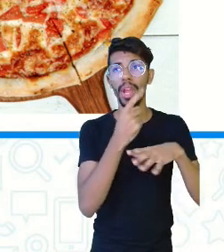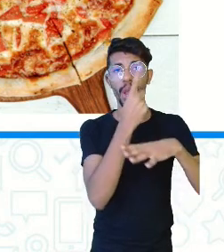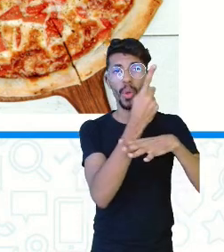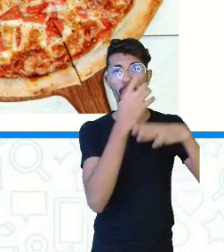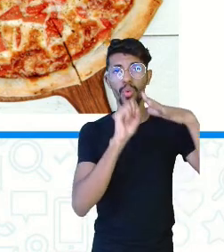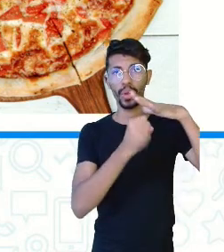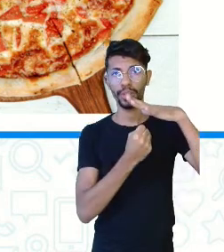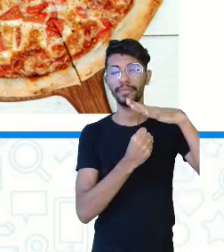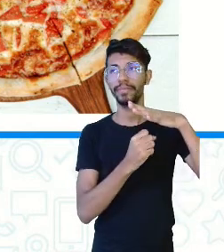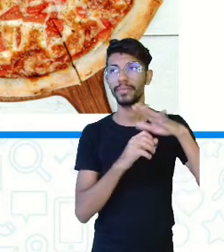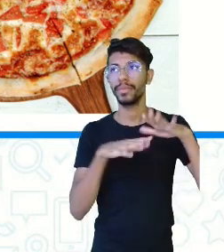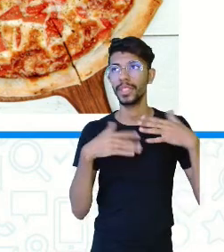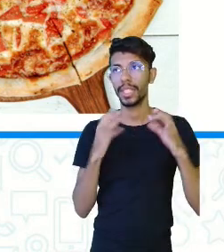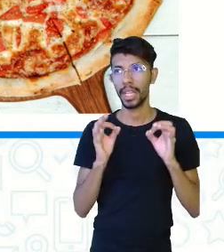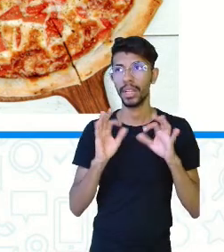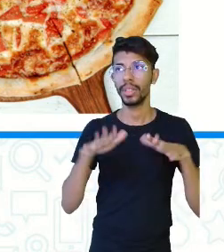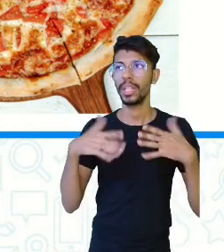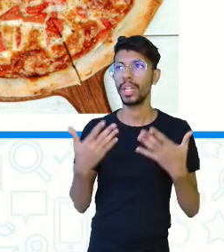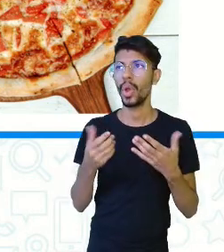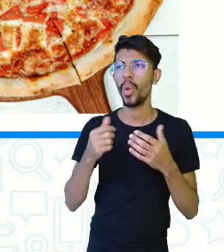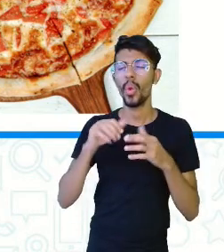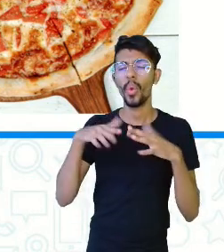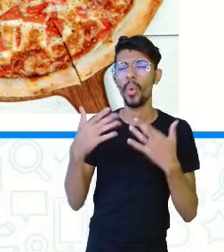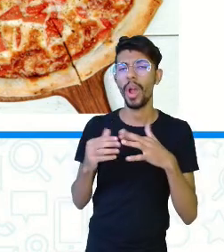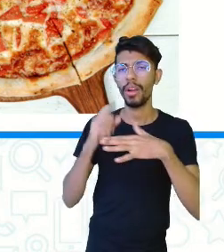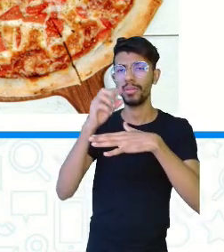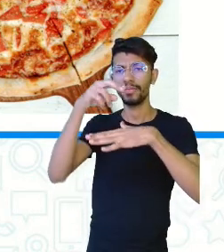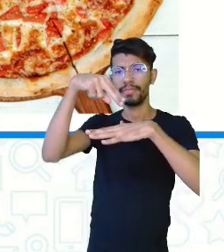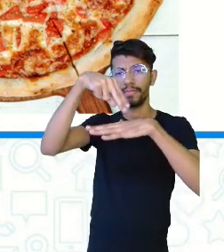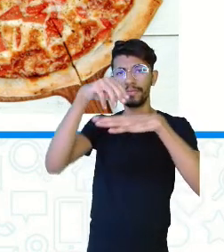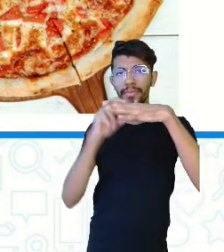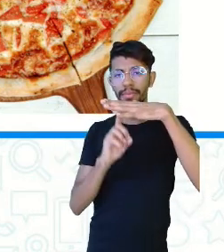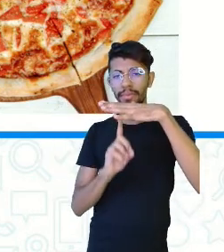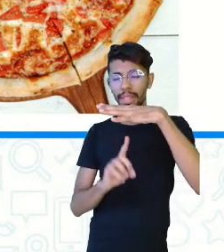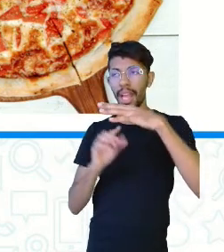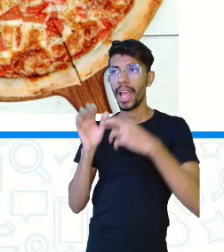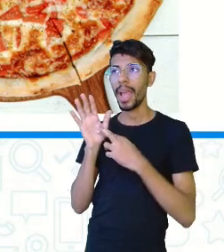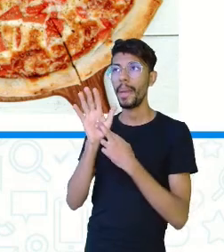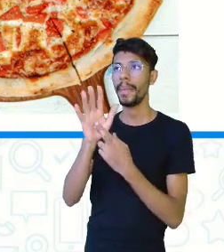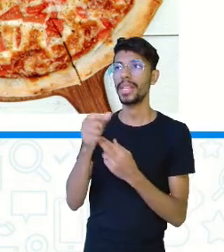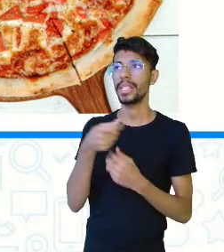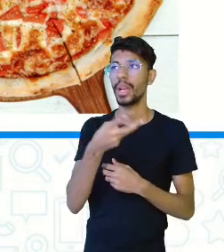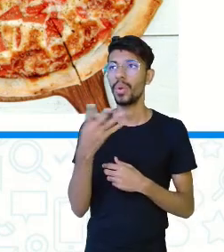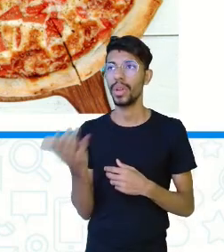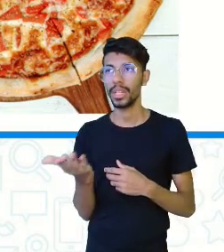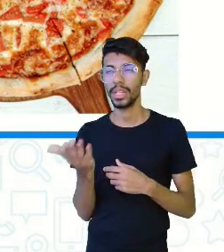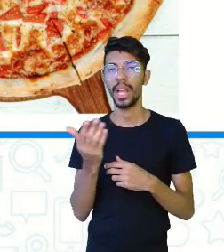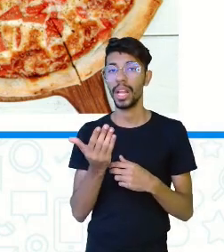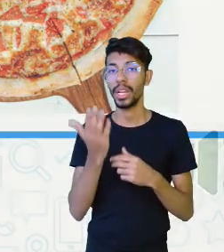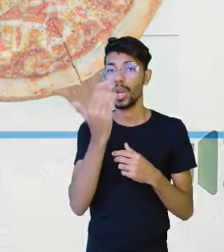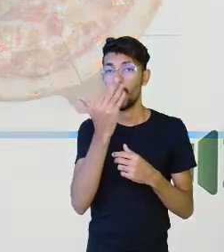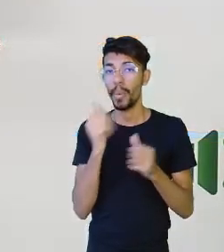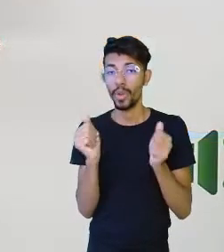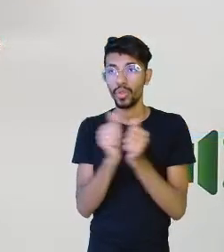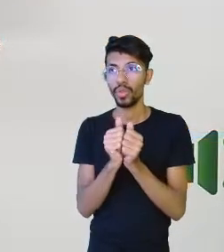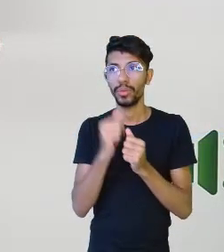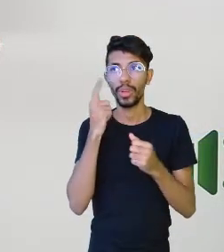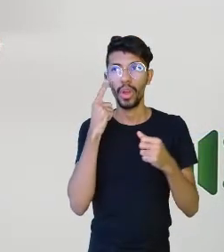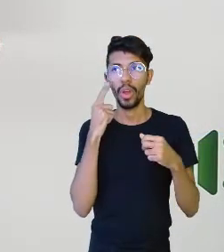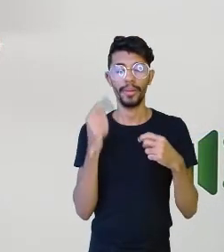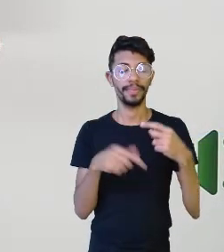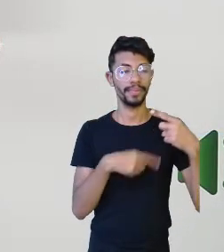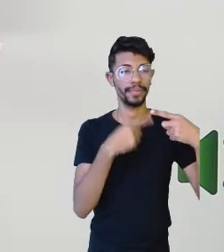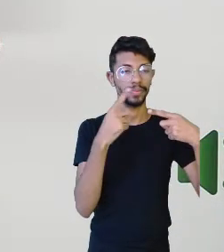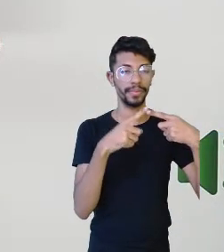a quantidade de pedaços que elas comeram juntas? Carol, 2/8.